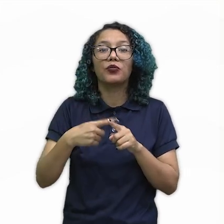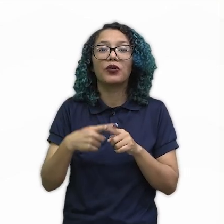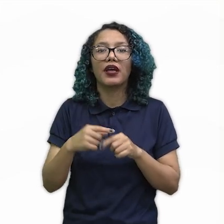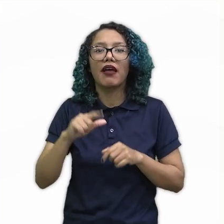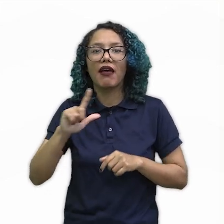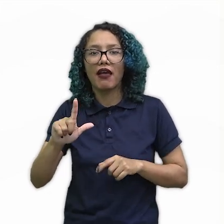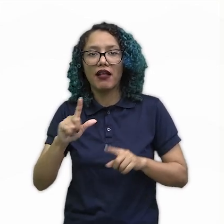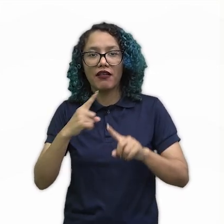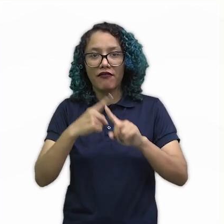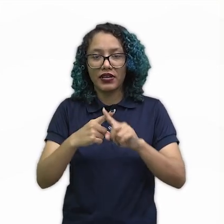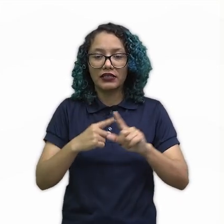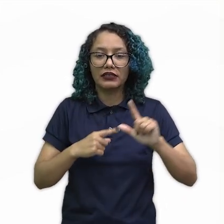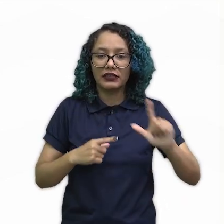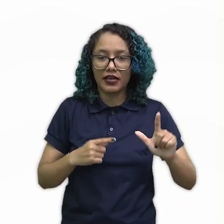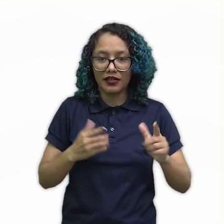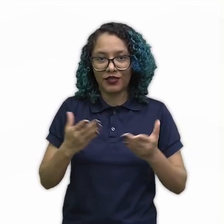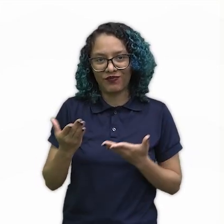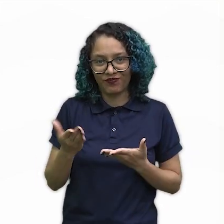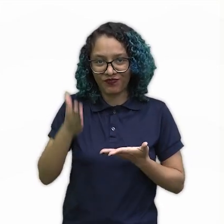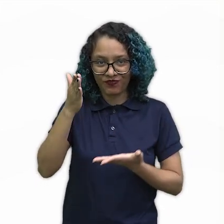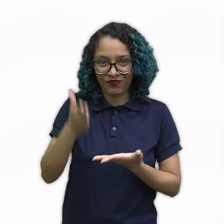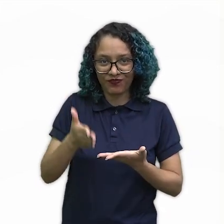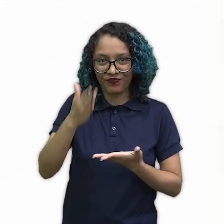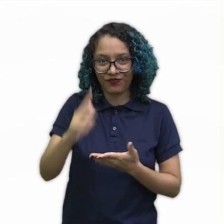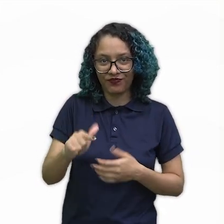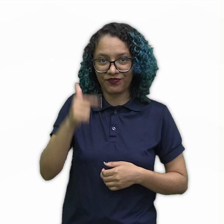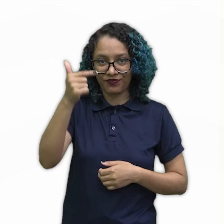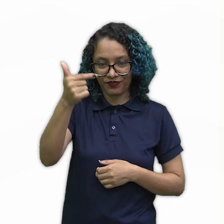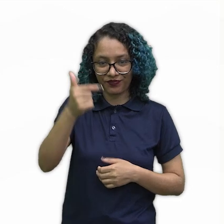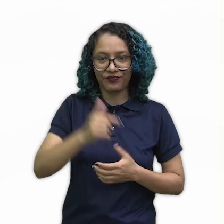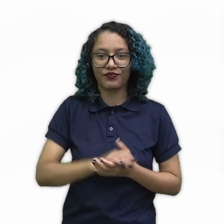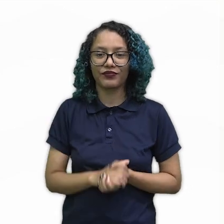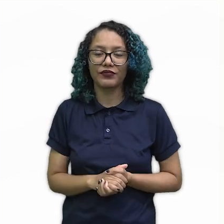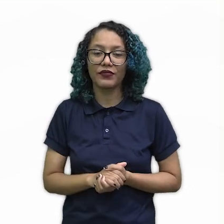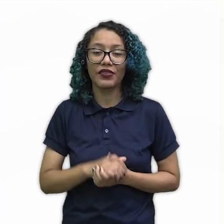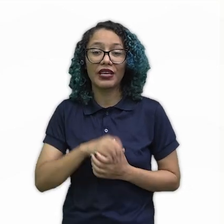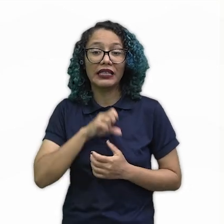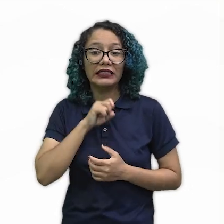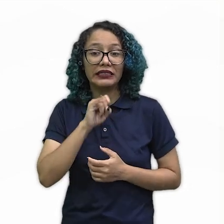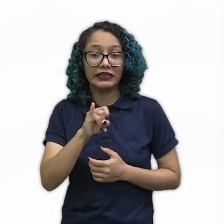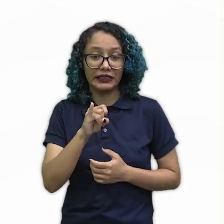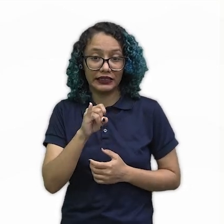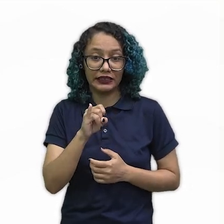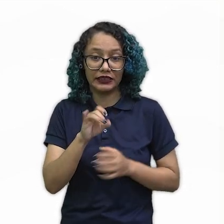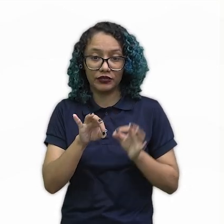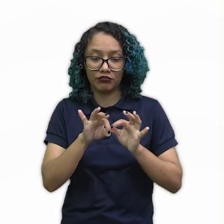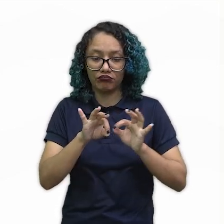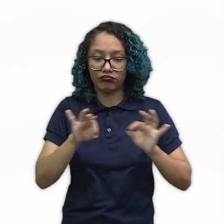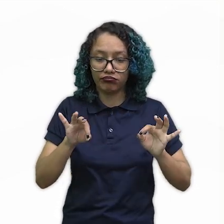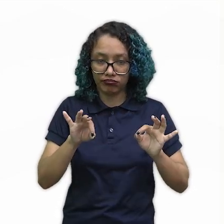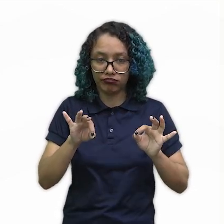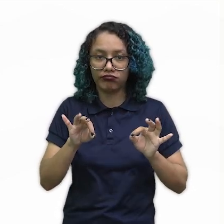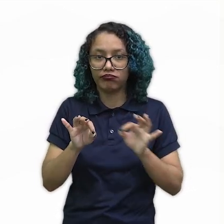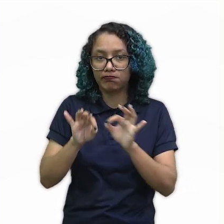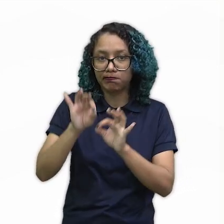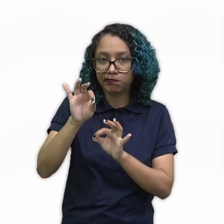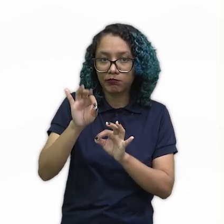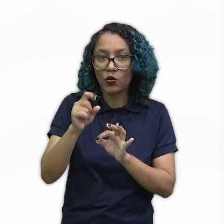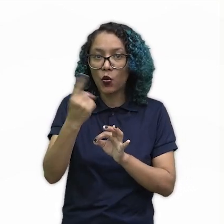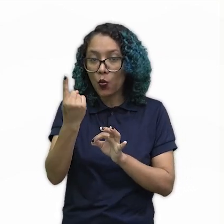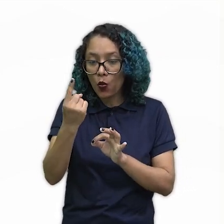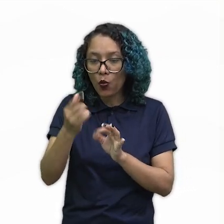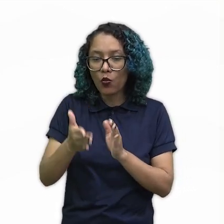lado, ou seja, lado ao quadrado. Então, se eu souber qual é a medida de um lado desse quadrado, pronto,